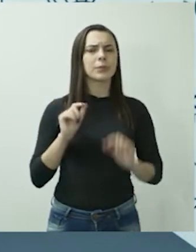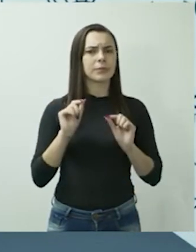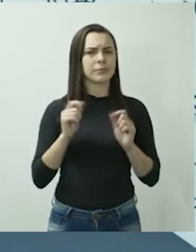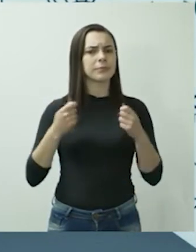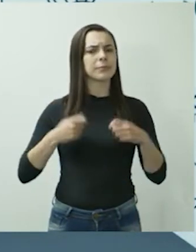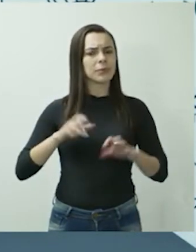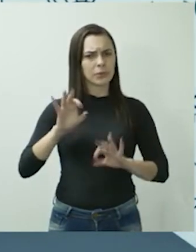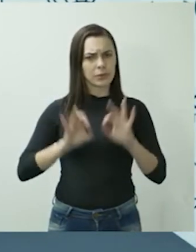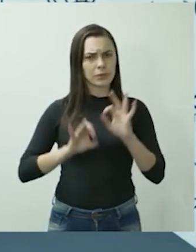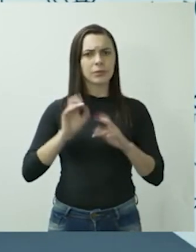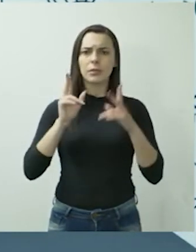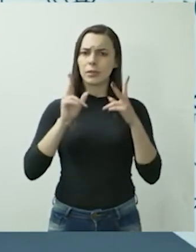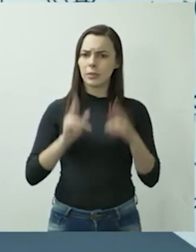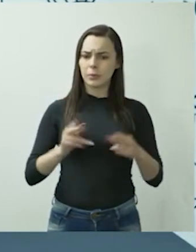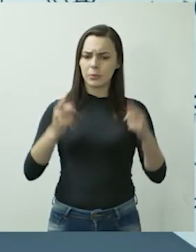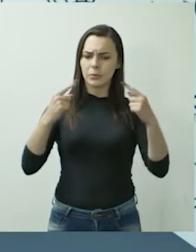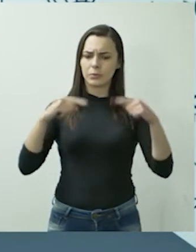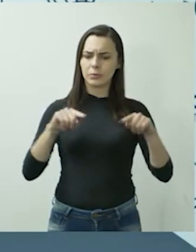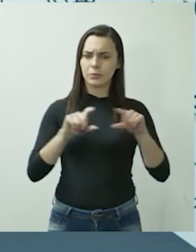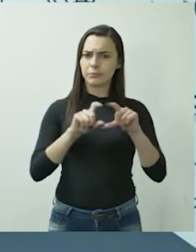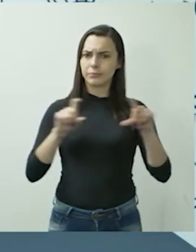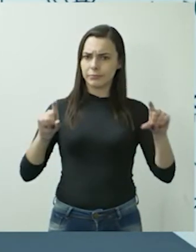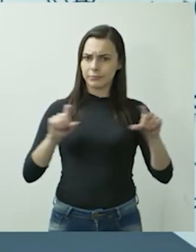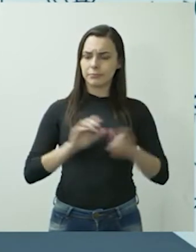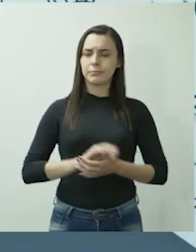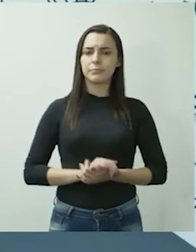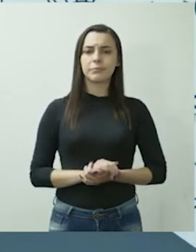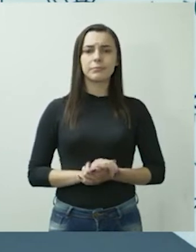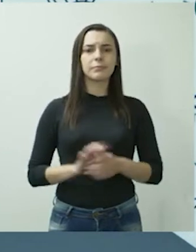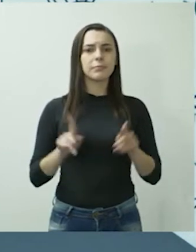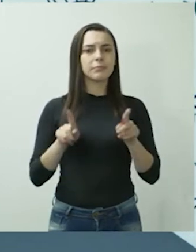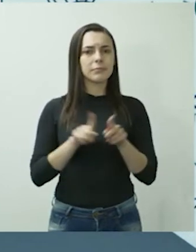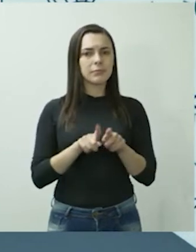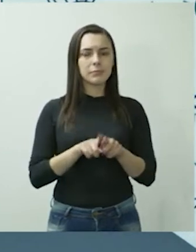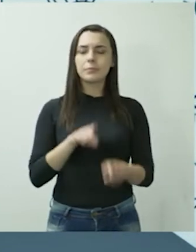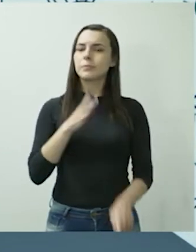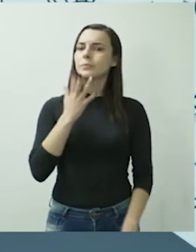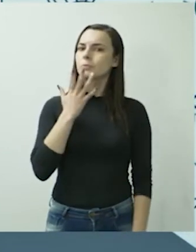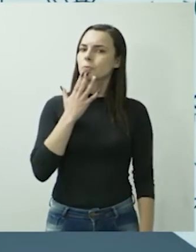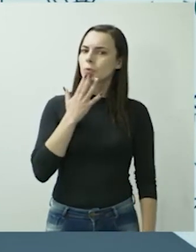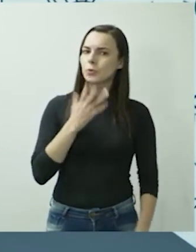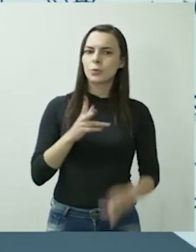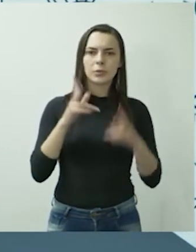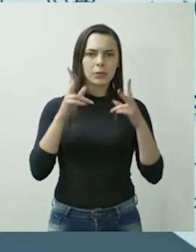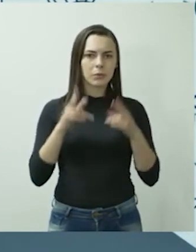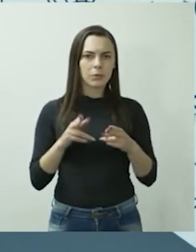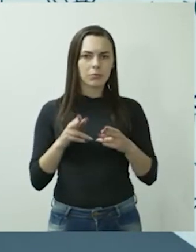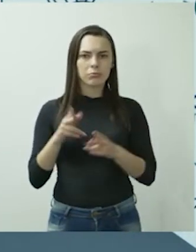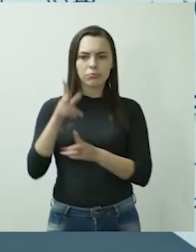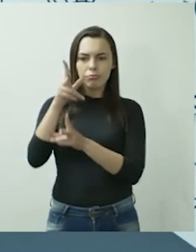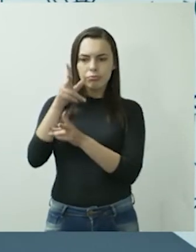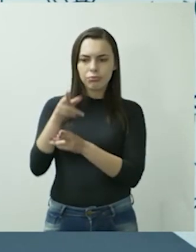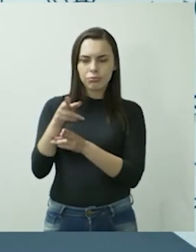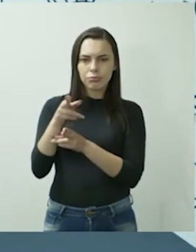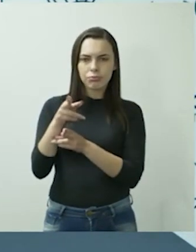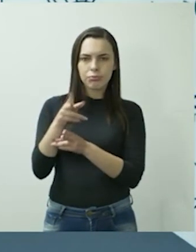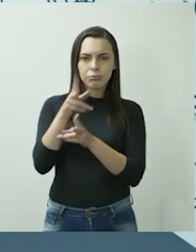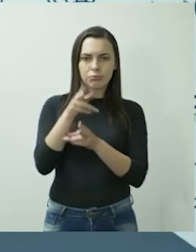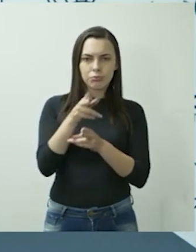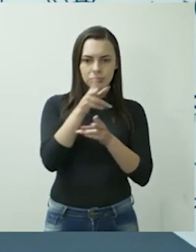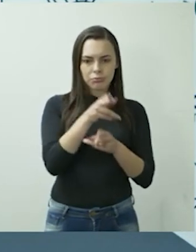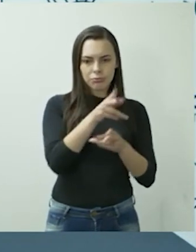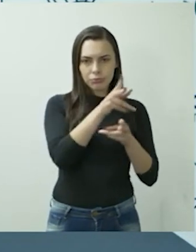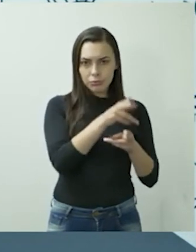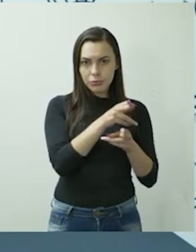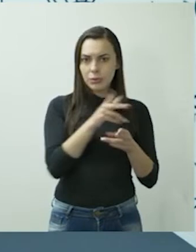organizar da mesma forma embaixo. Então, mesma cor que tem em cima, tem que ter embaixo. E os potes